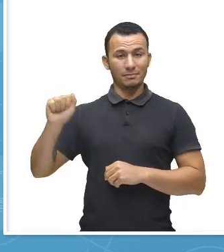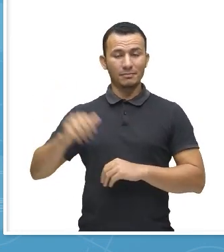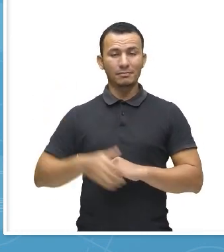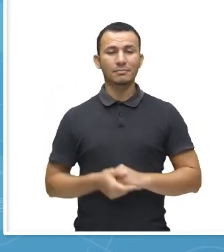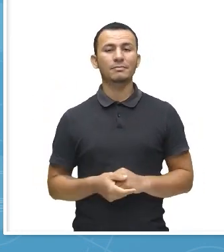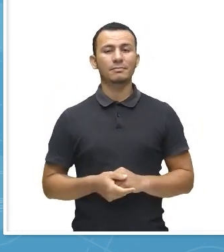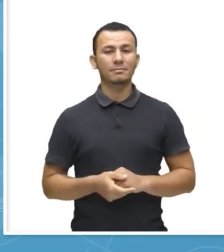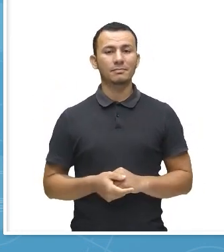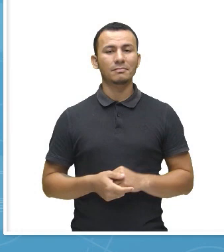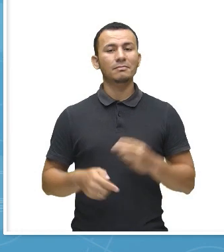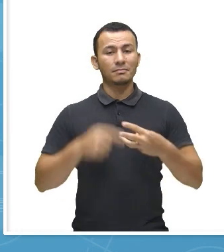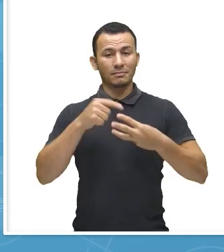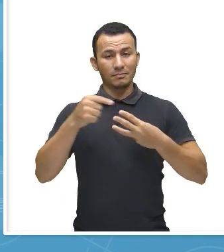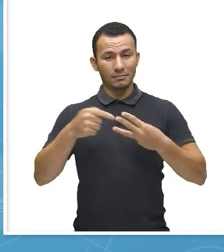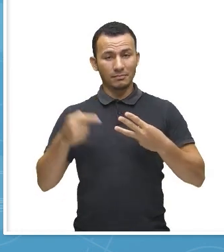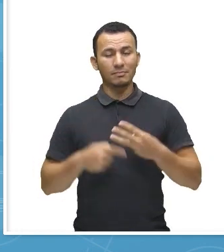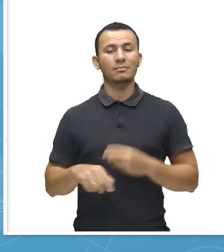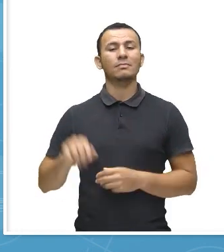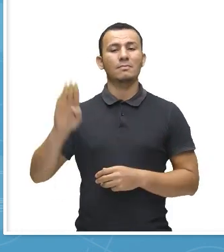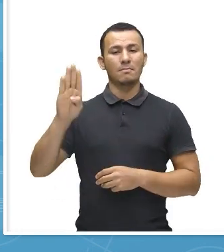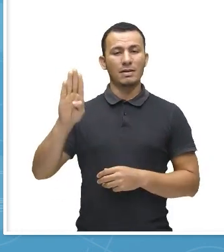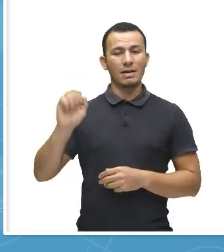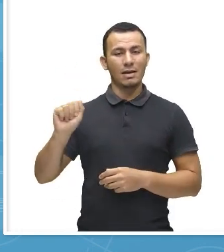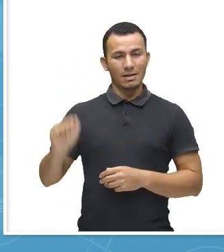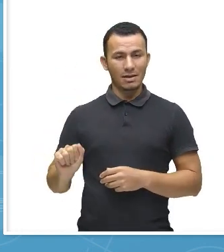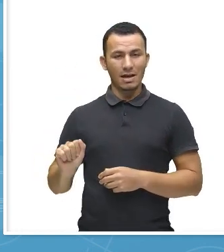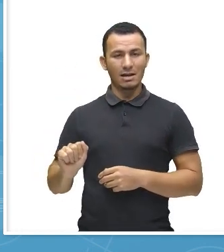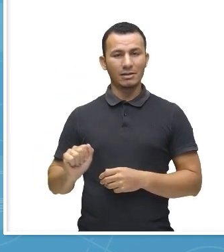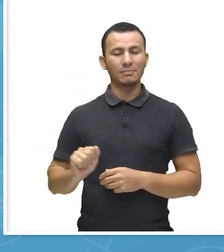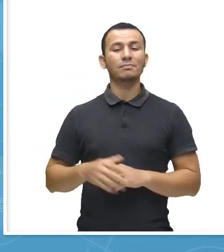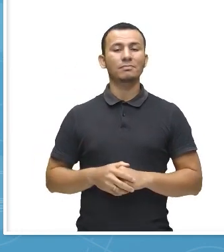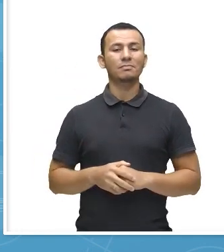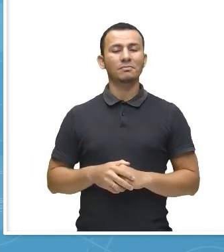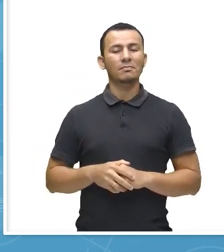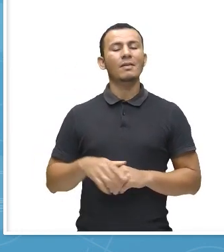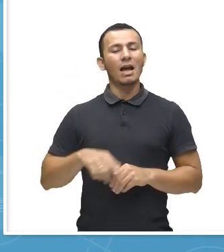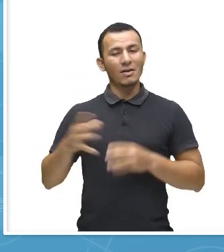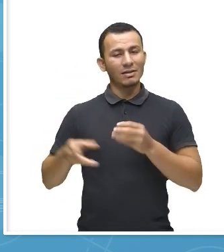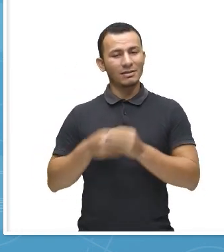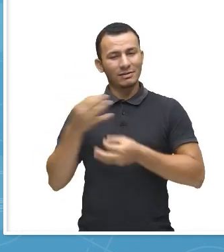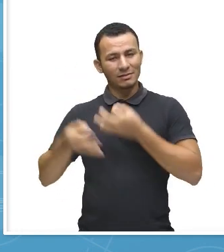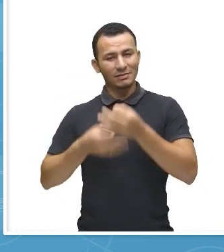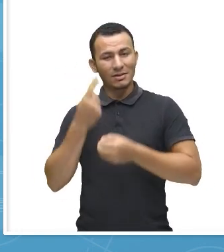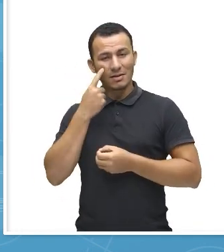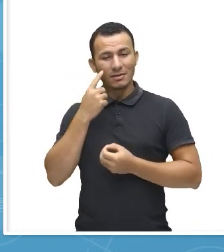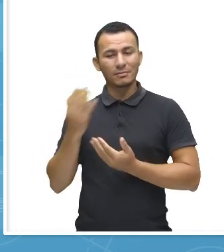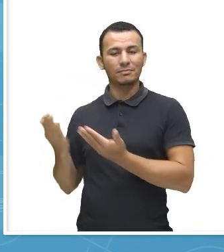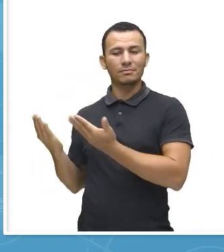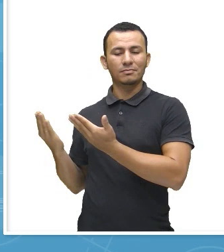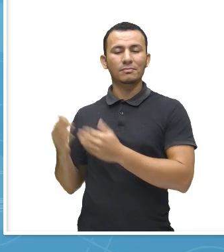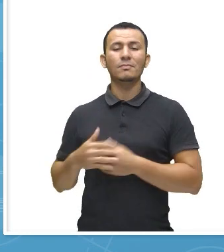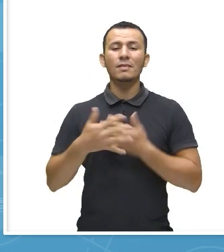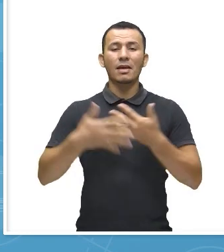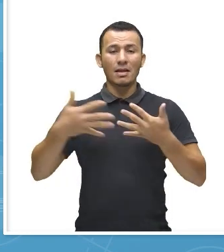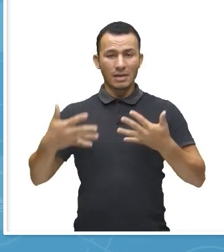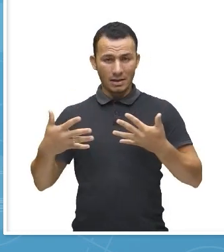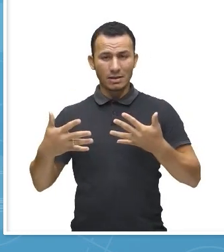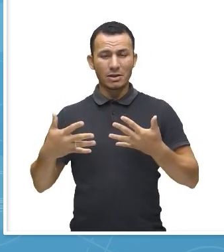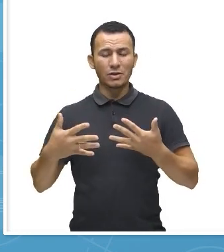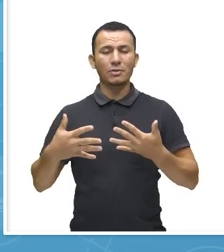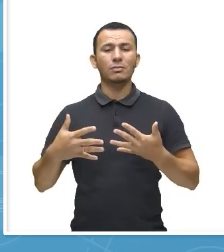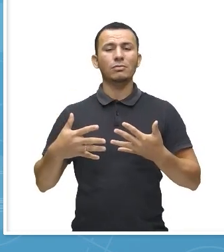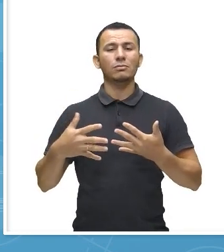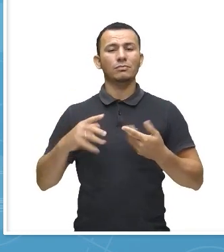denso. Então essa é a nossa sequência B, A e A. Né? E o nosso comentário aí do nosso gabarito é que o tecido conjuntivo